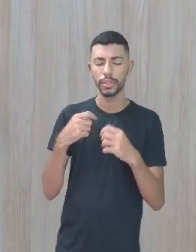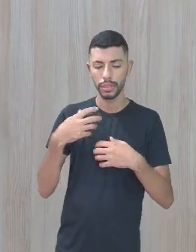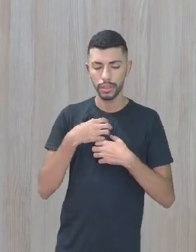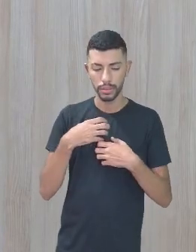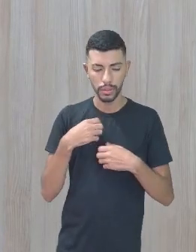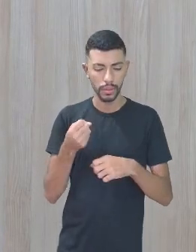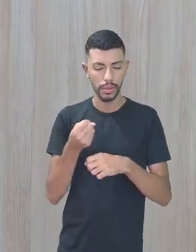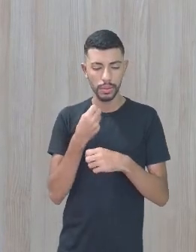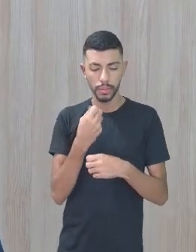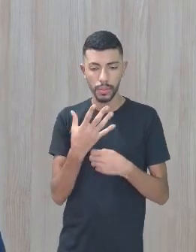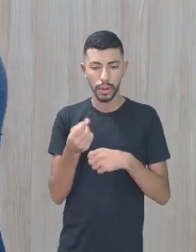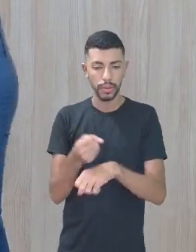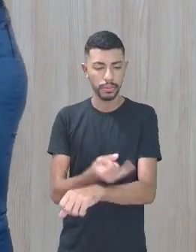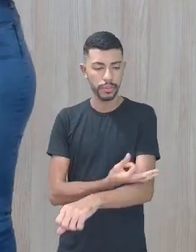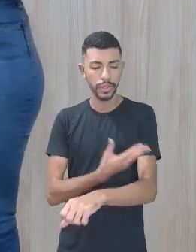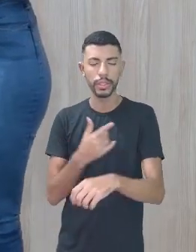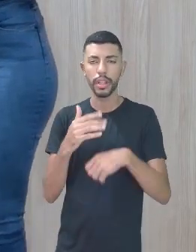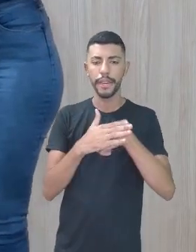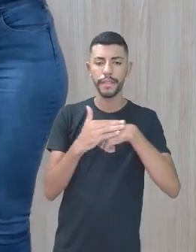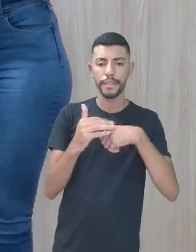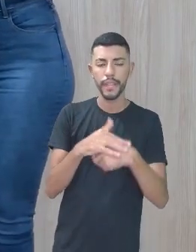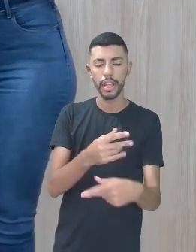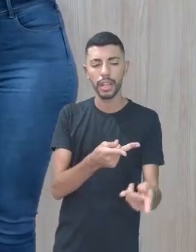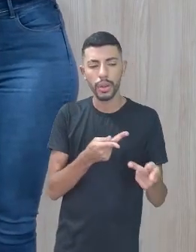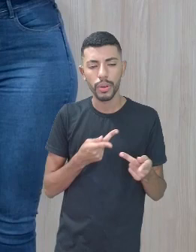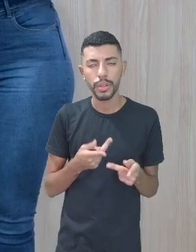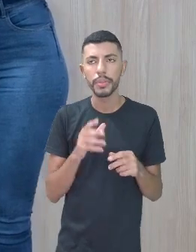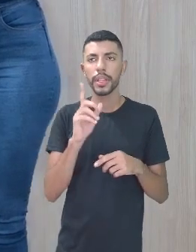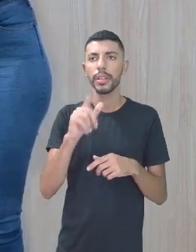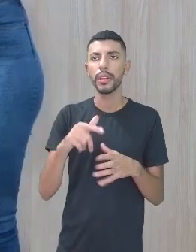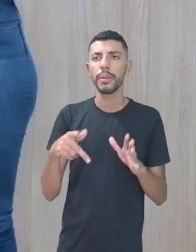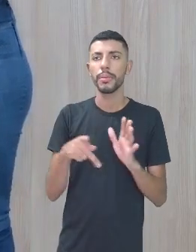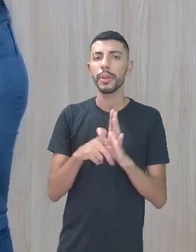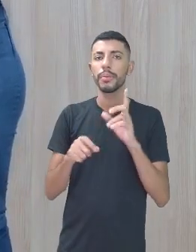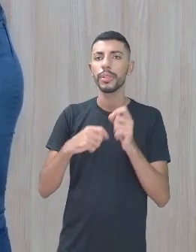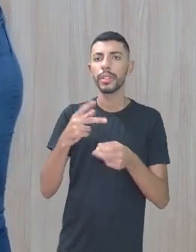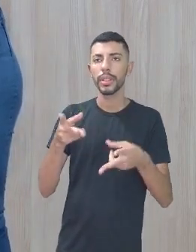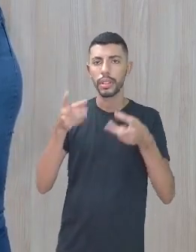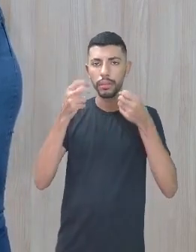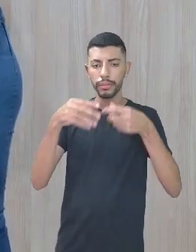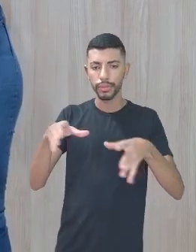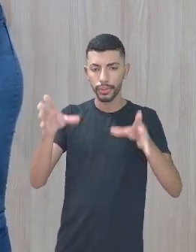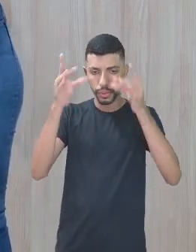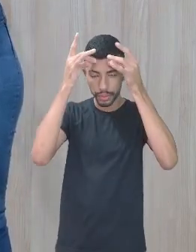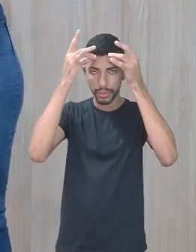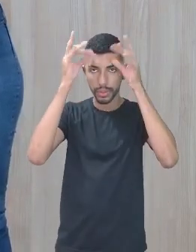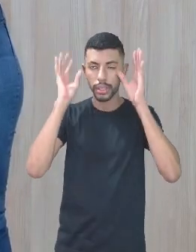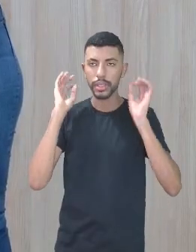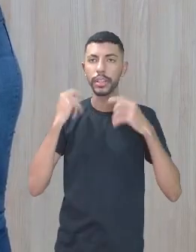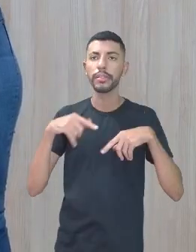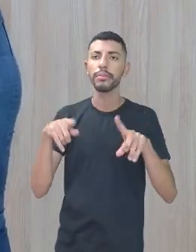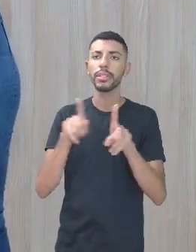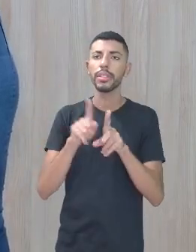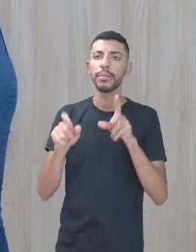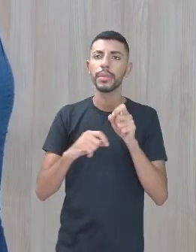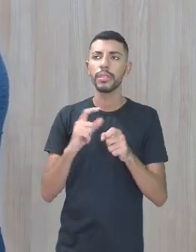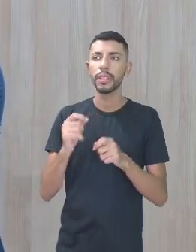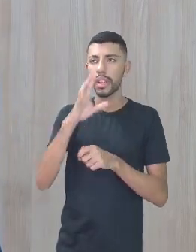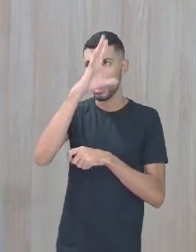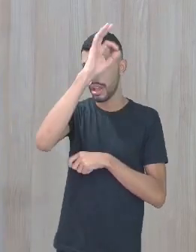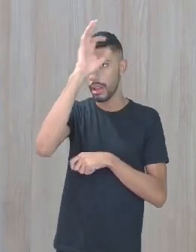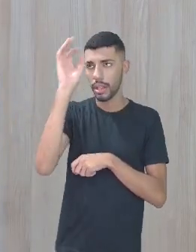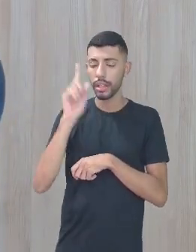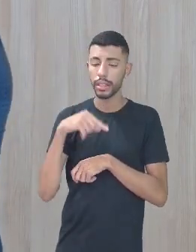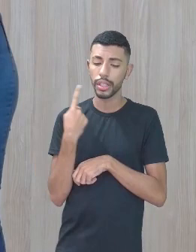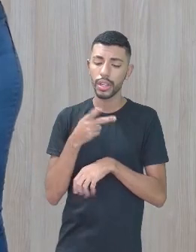que o afeto, que o acolhimento precipita na percepção, na memória, né? Nessas competências cognitivas que a gente